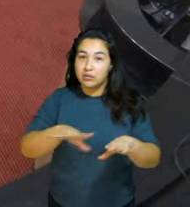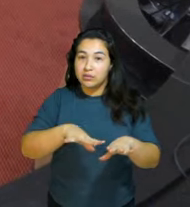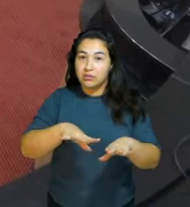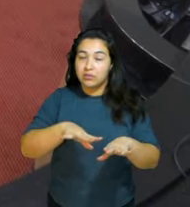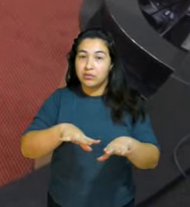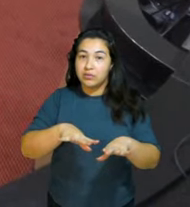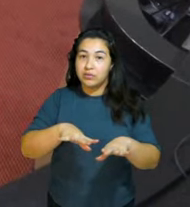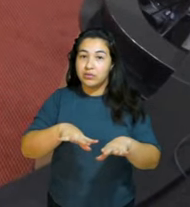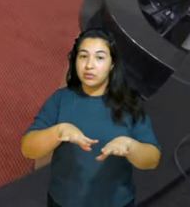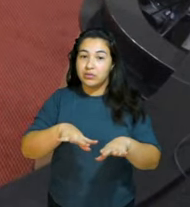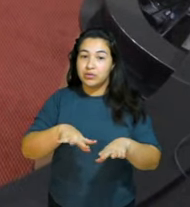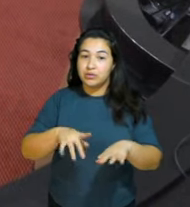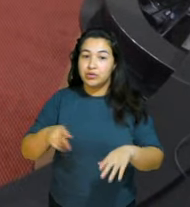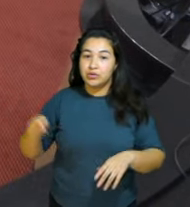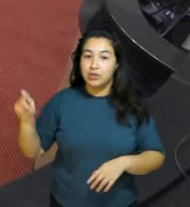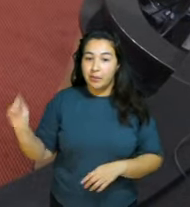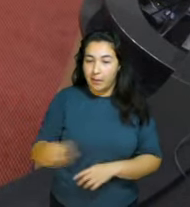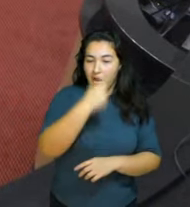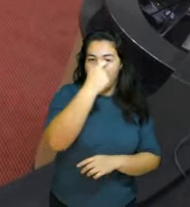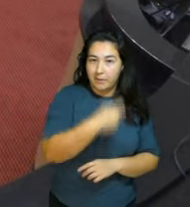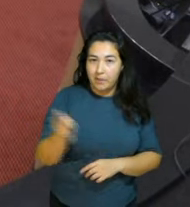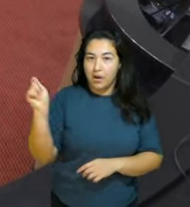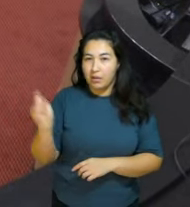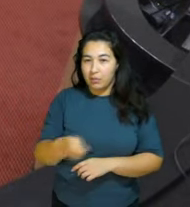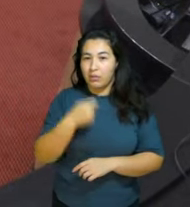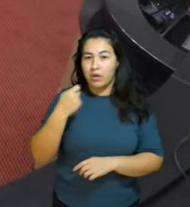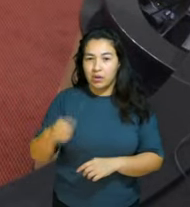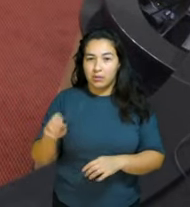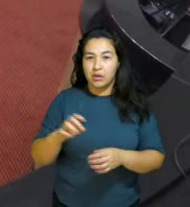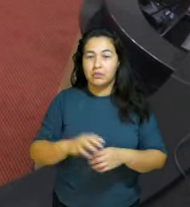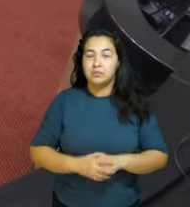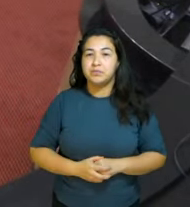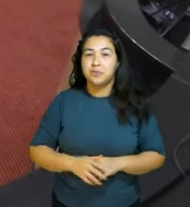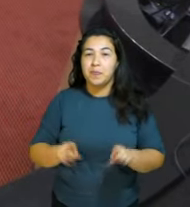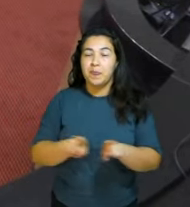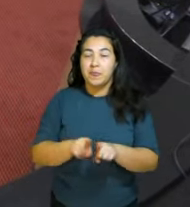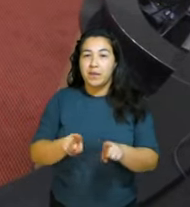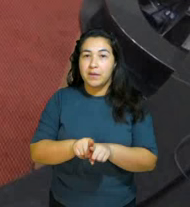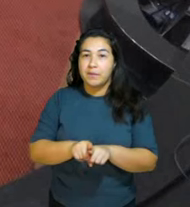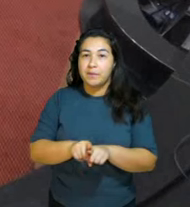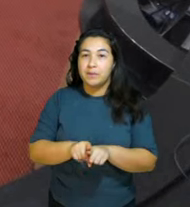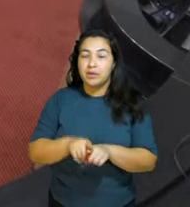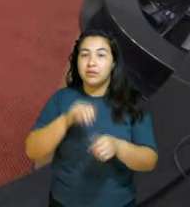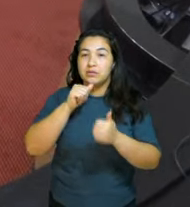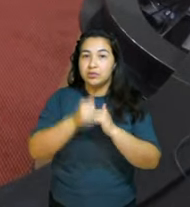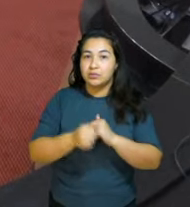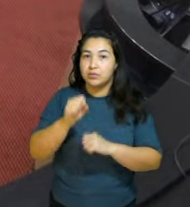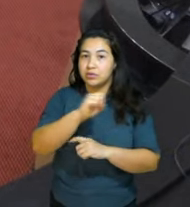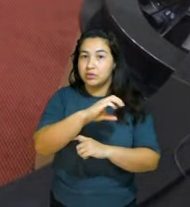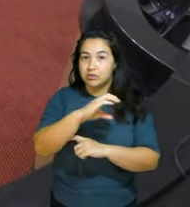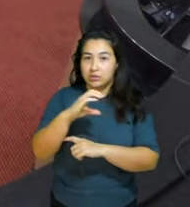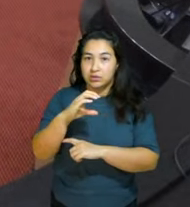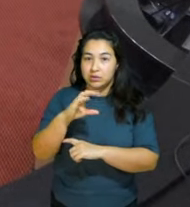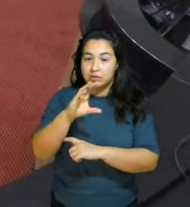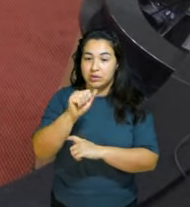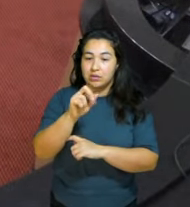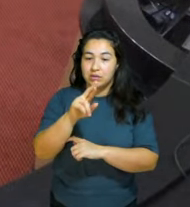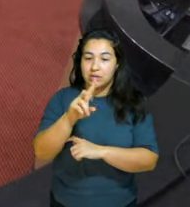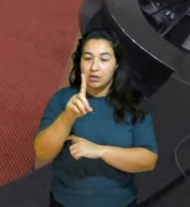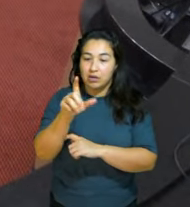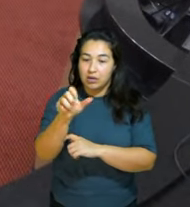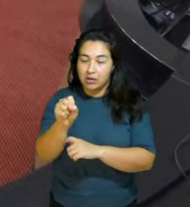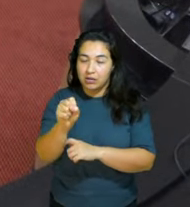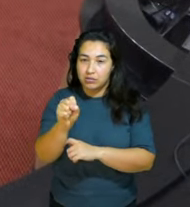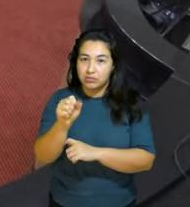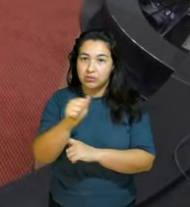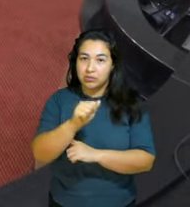Andréia Bus. O senhor membro do Conselho Estadual de Esportes de Santa Catarina, Carlos Alberto